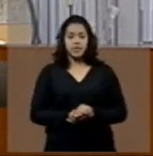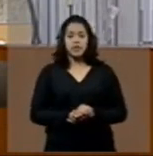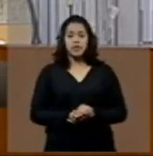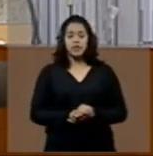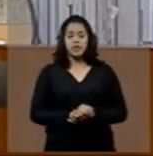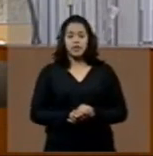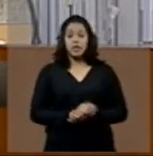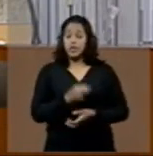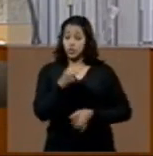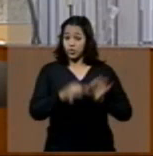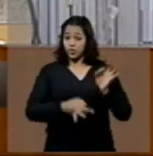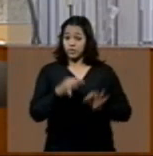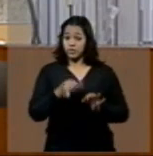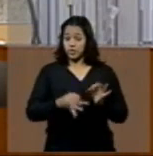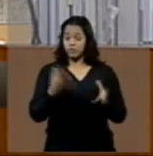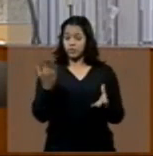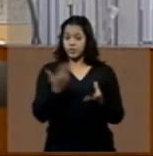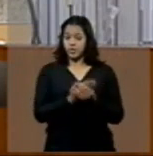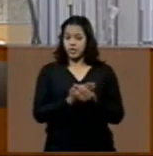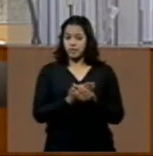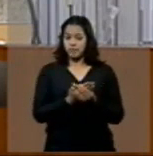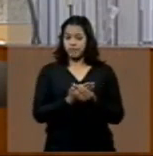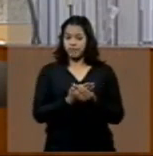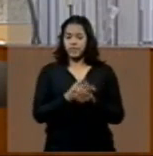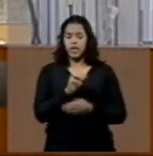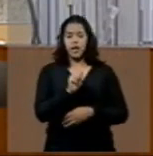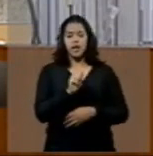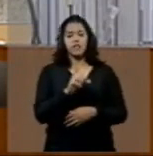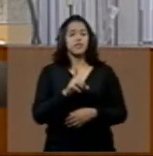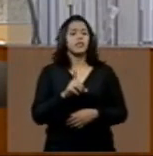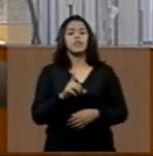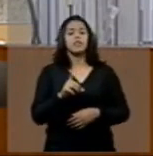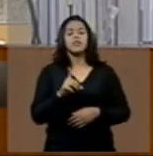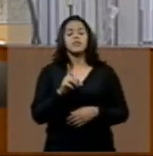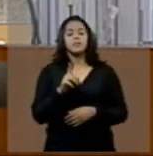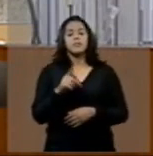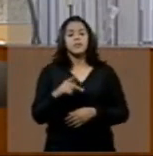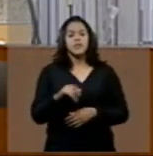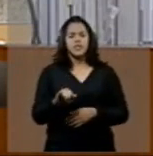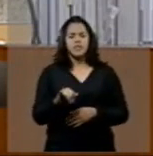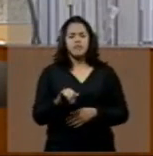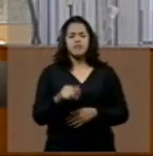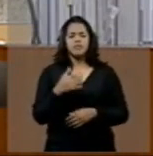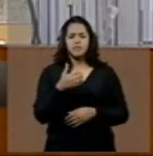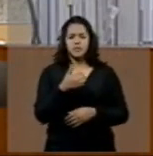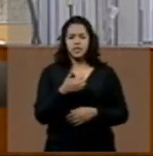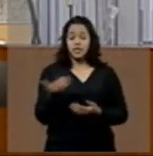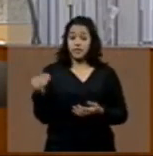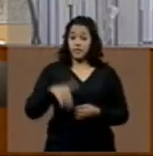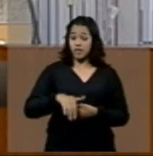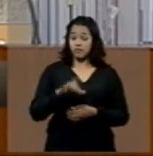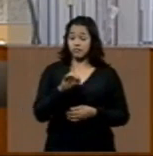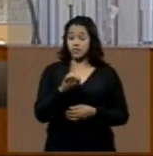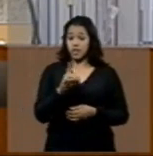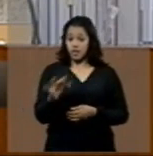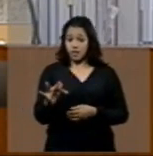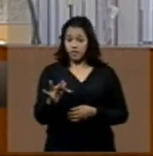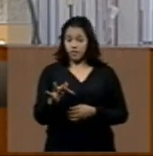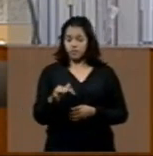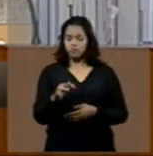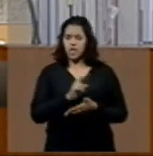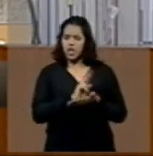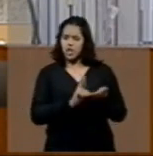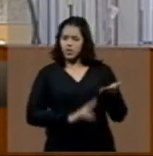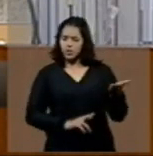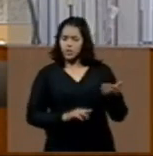ao julgamento dos processos. Arguição de descumprimento de preceito fundamental 324, procedente do Distrito Federal, relatada pelo ministro